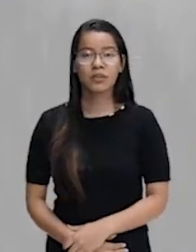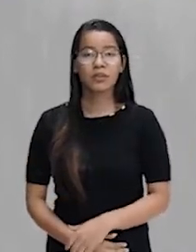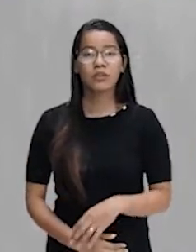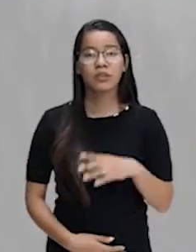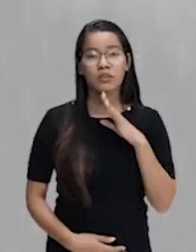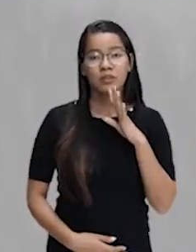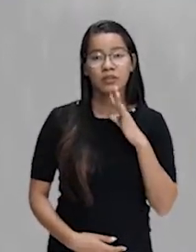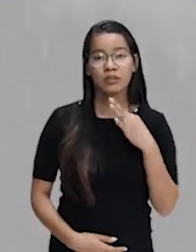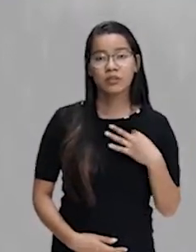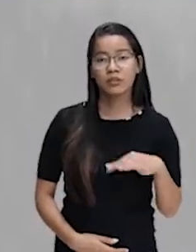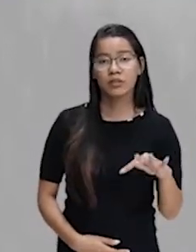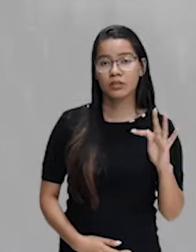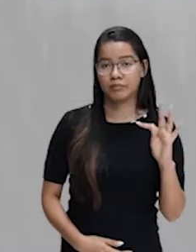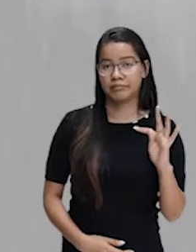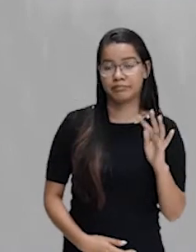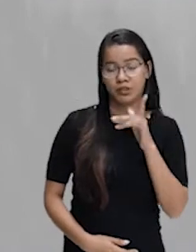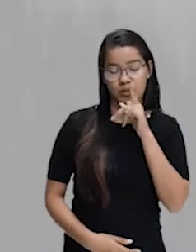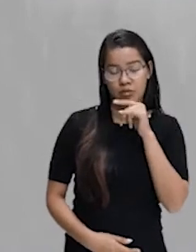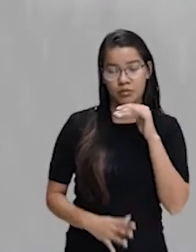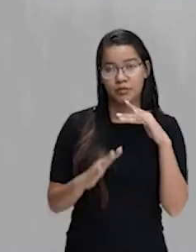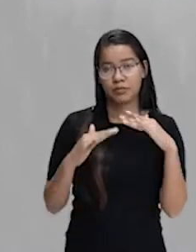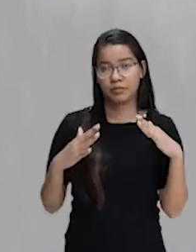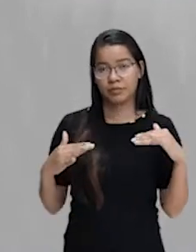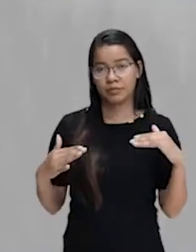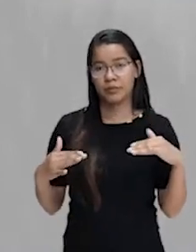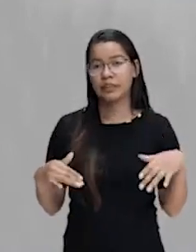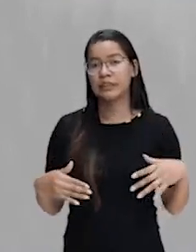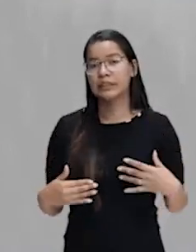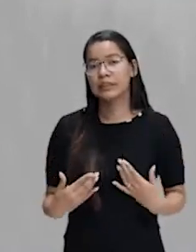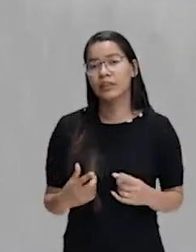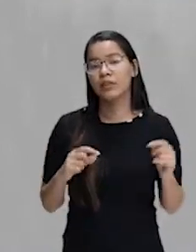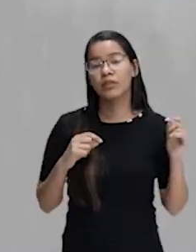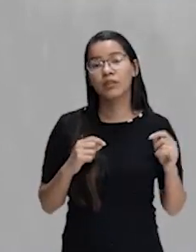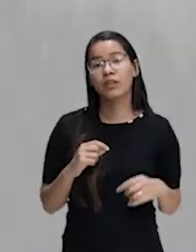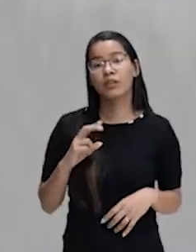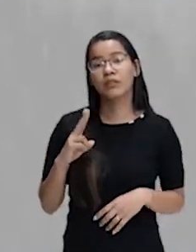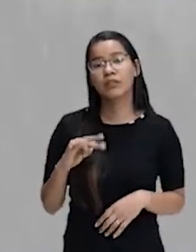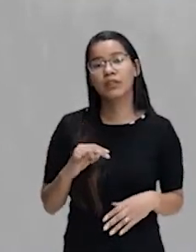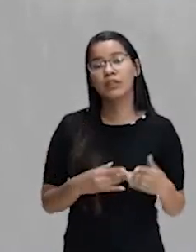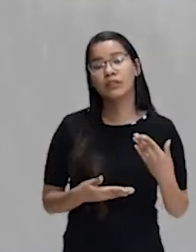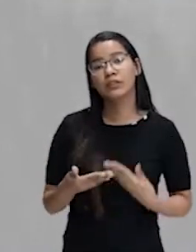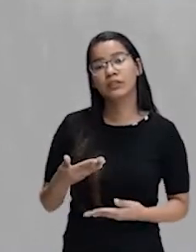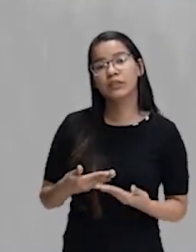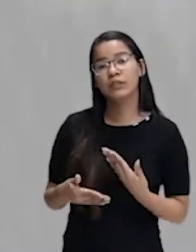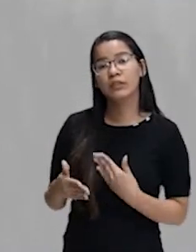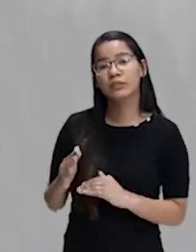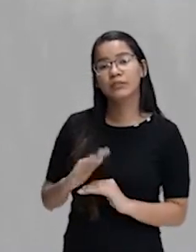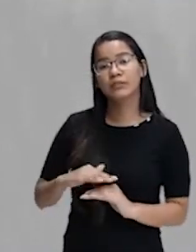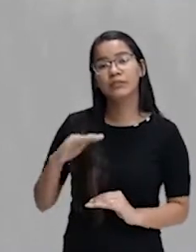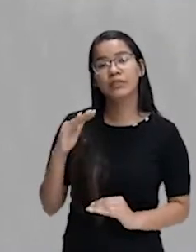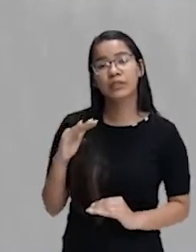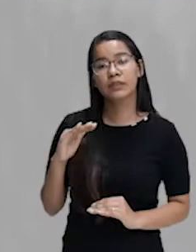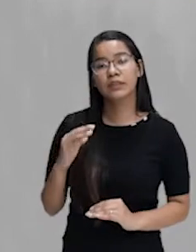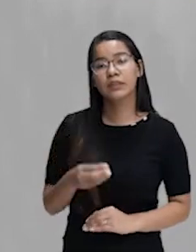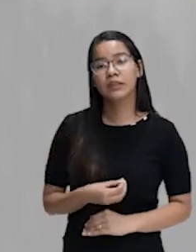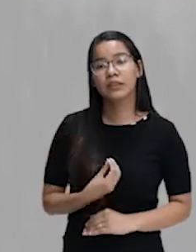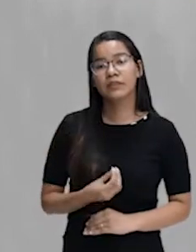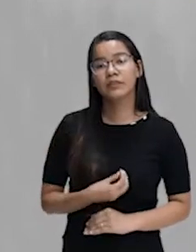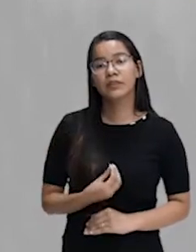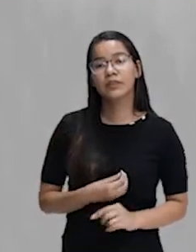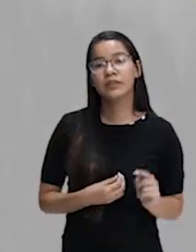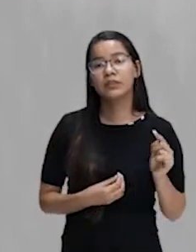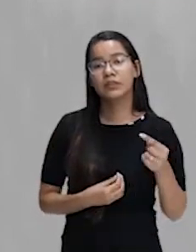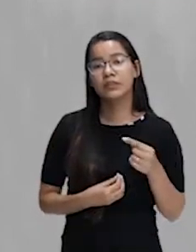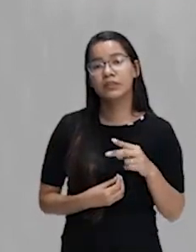conhecimentos técnico-náutico, certo? Então, o que vai dinamizar ainda mais a vida